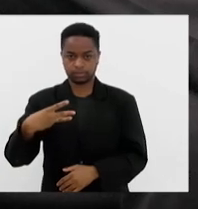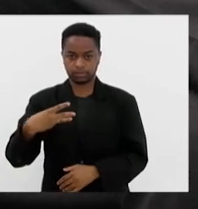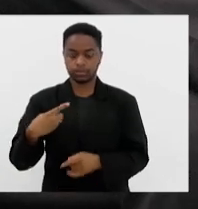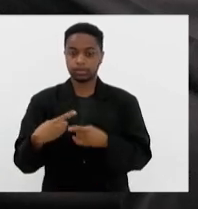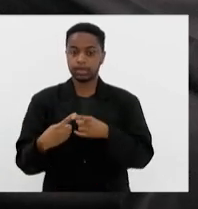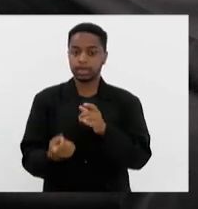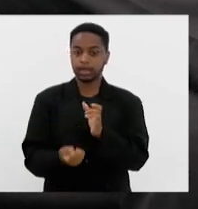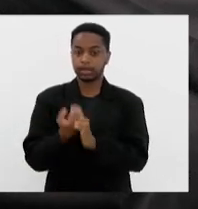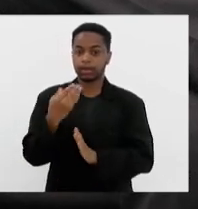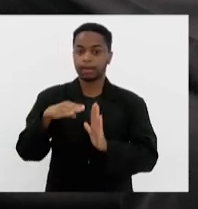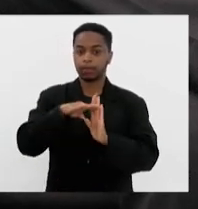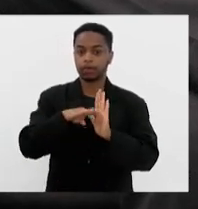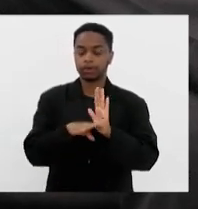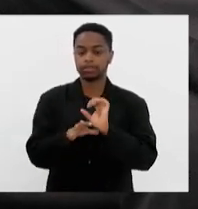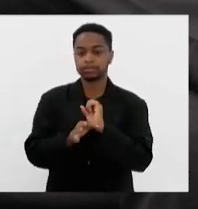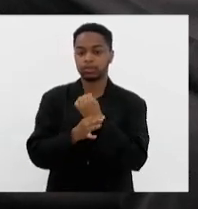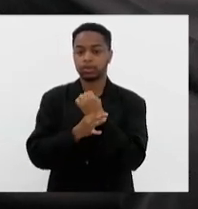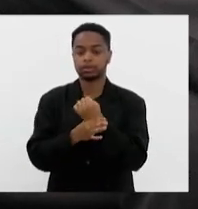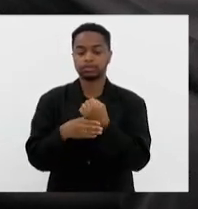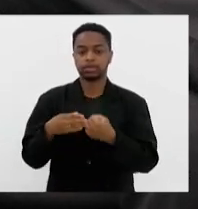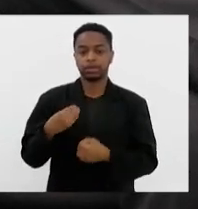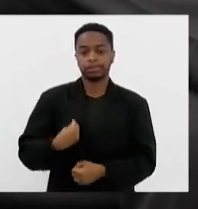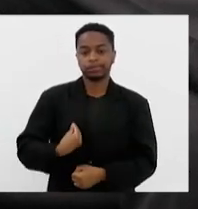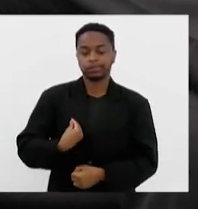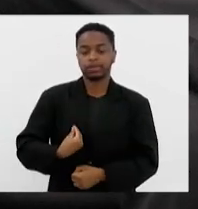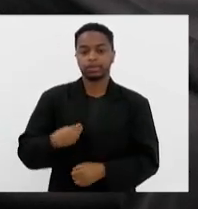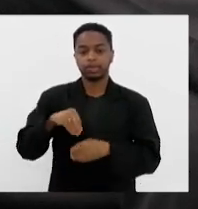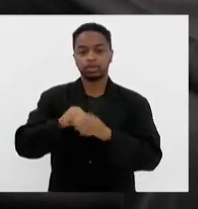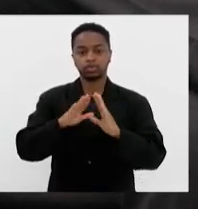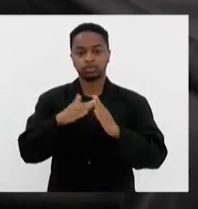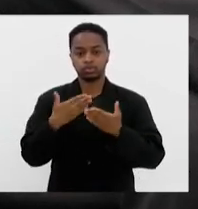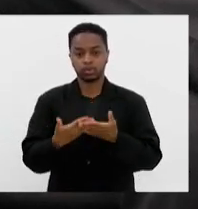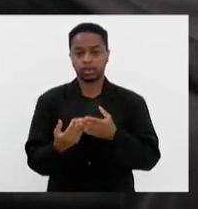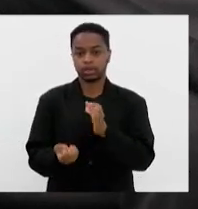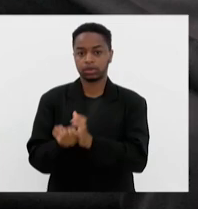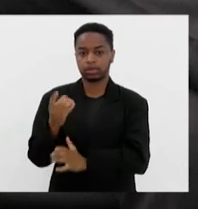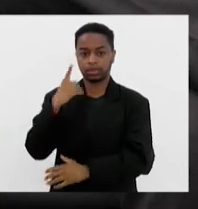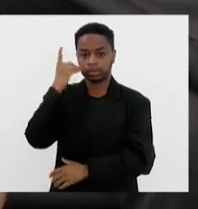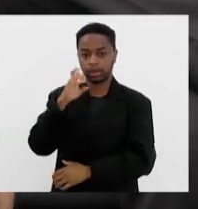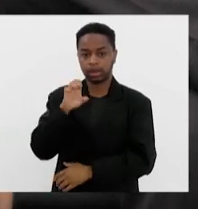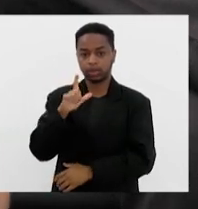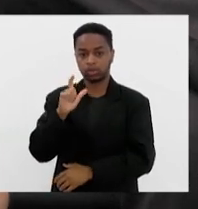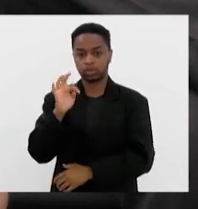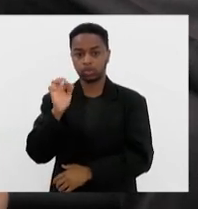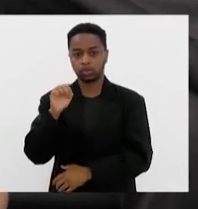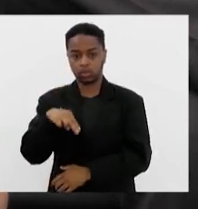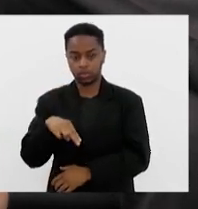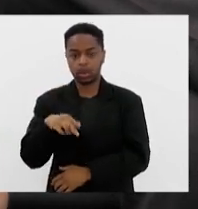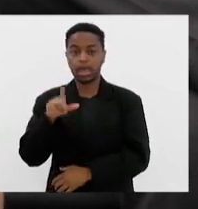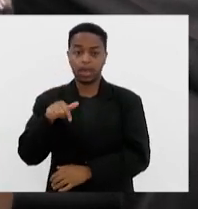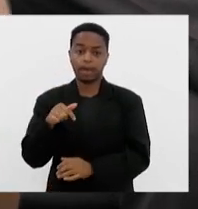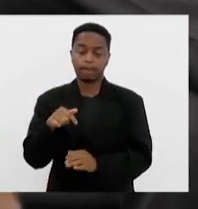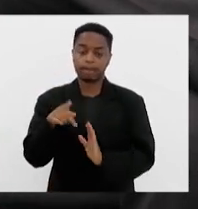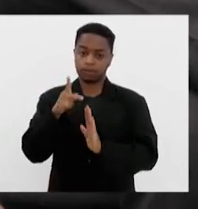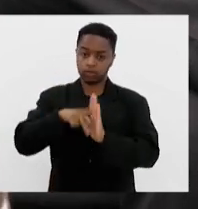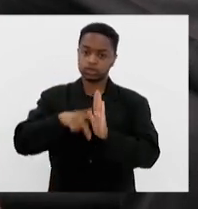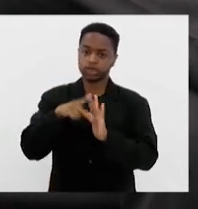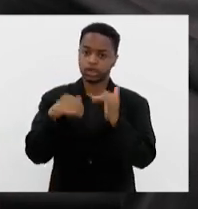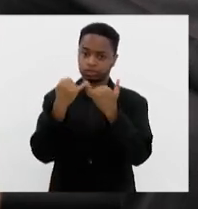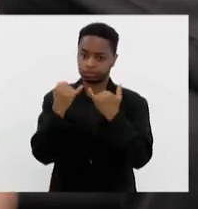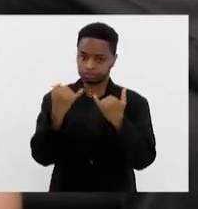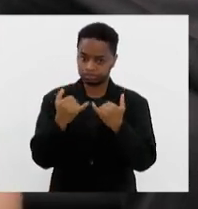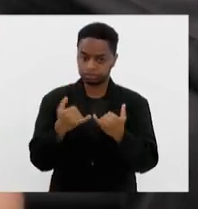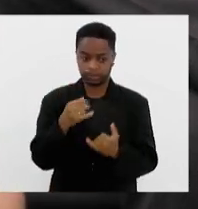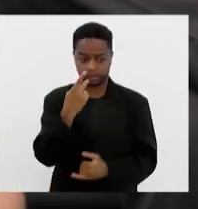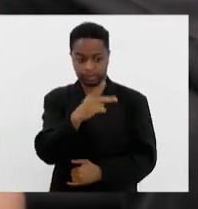cria o programa de segurança presente nas escolas de autoria do deputado Elton Cristo, que é um projeto muito parecido, muito similar a